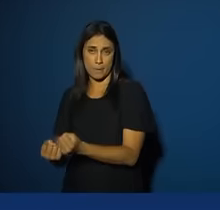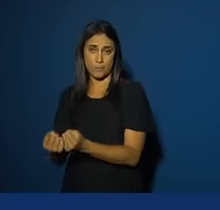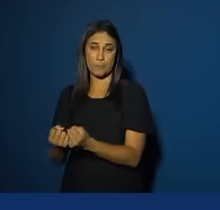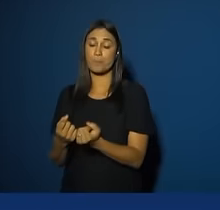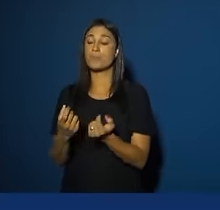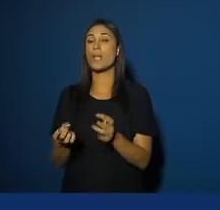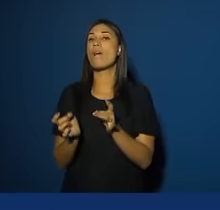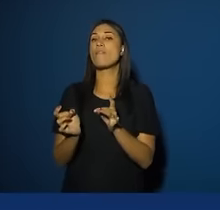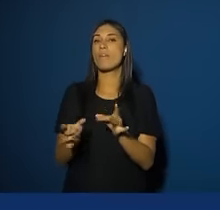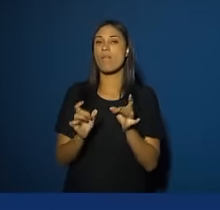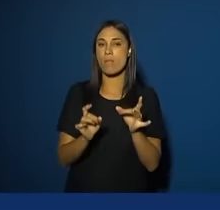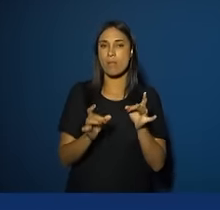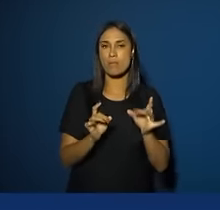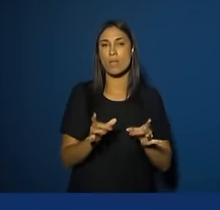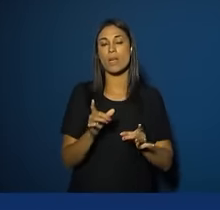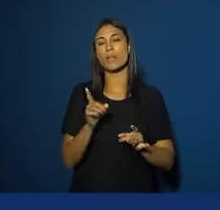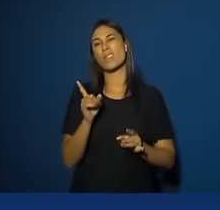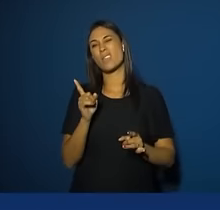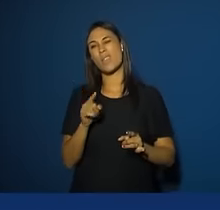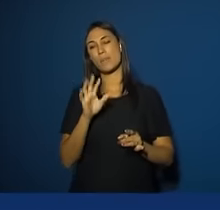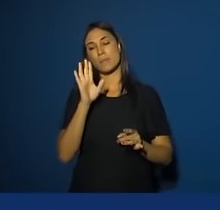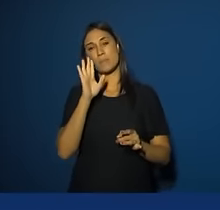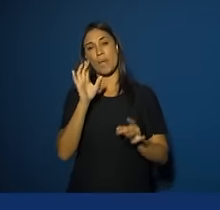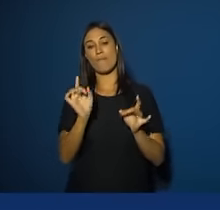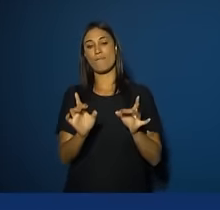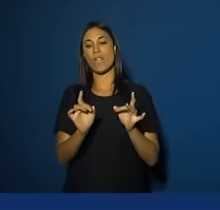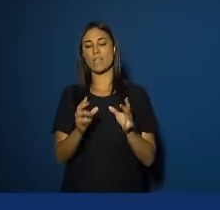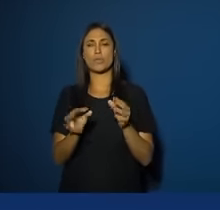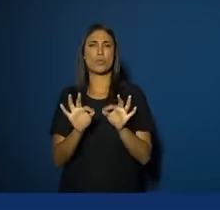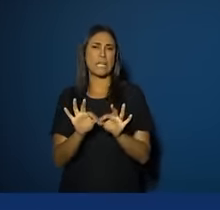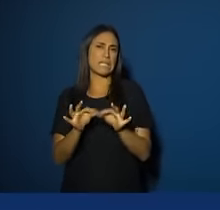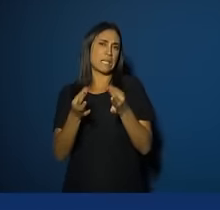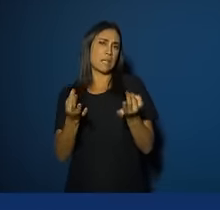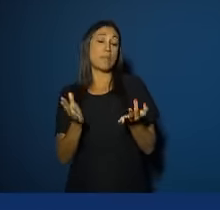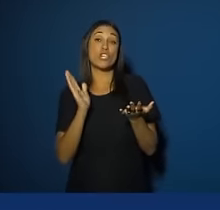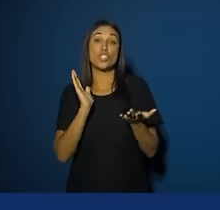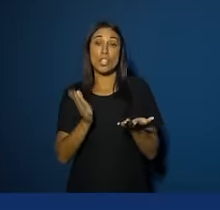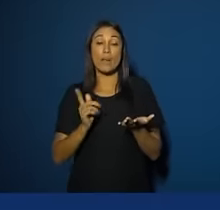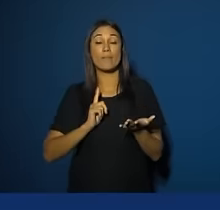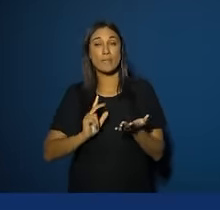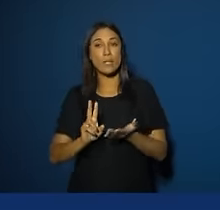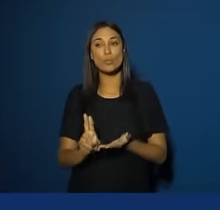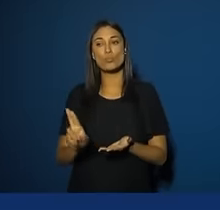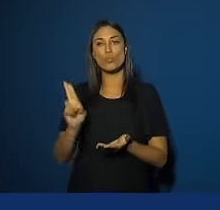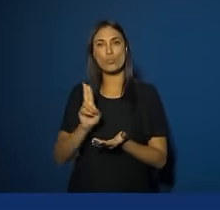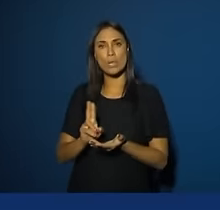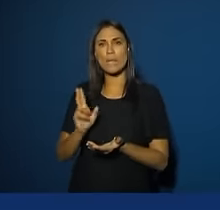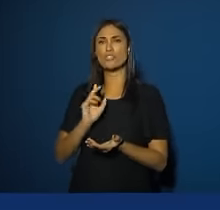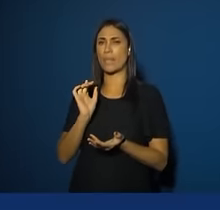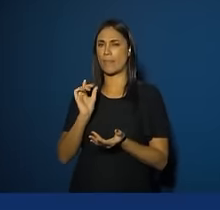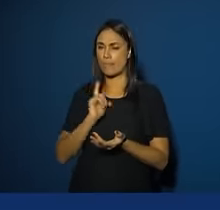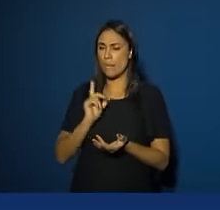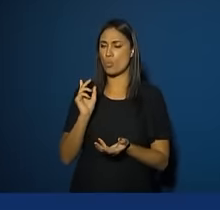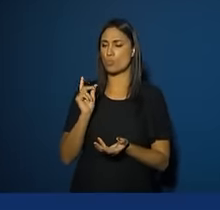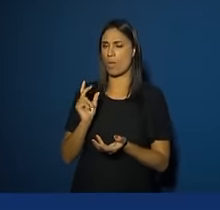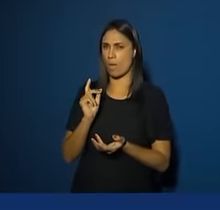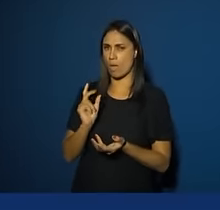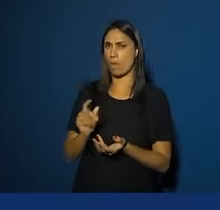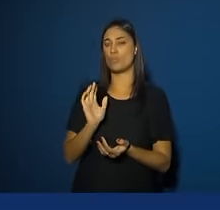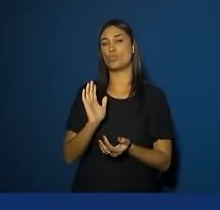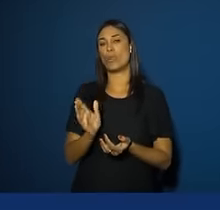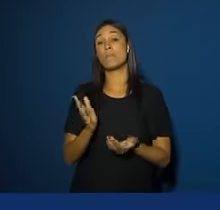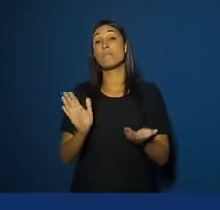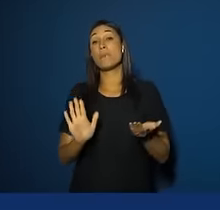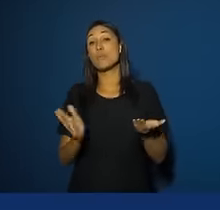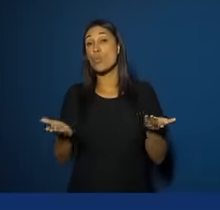O comércio, vamos dizer, mais trivial, né, vendas de coisas mais simples já vem sendo disruptadas há um certo tempo, mas hoje,